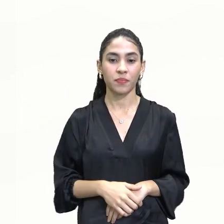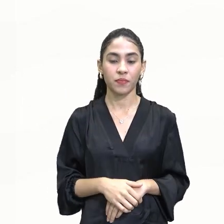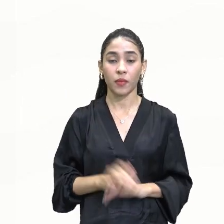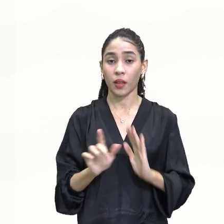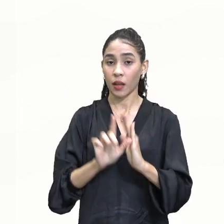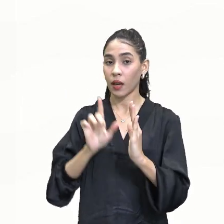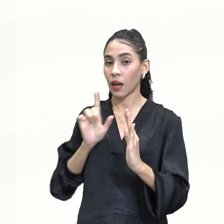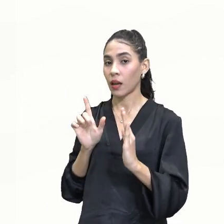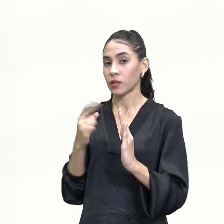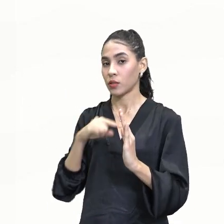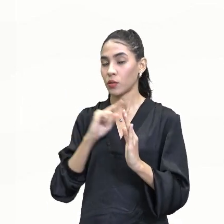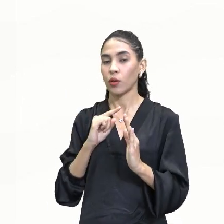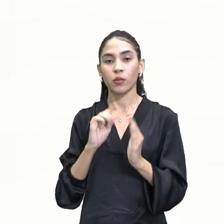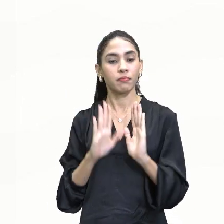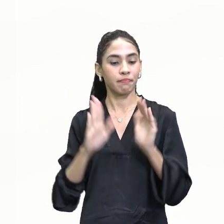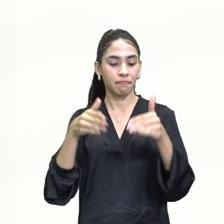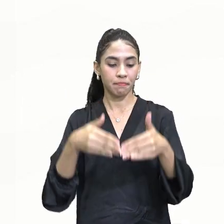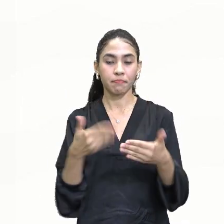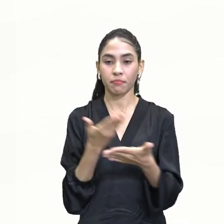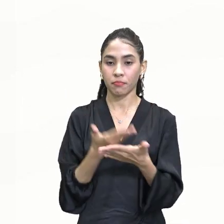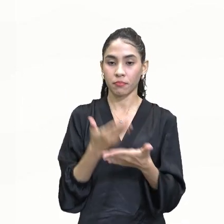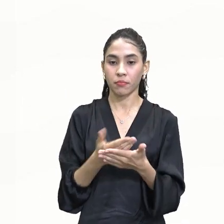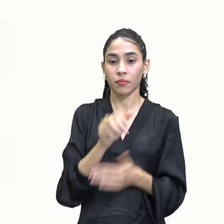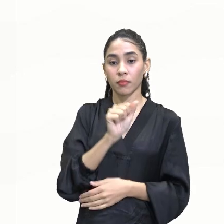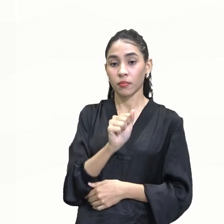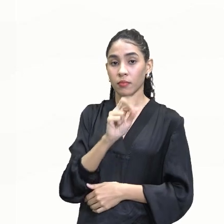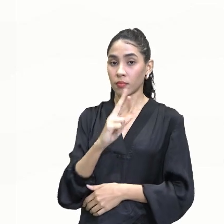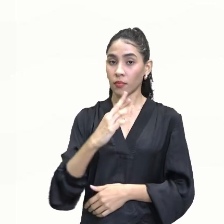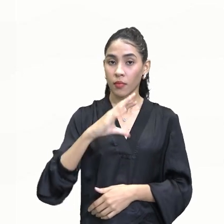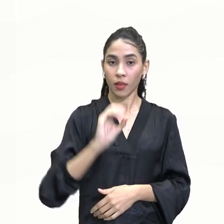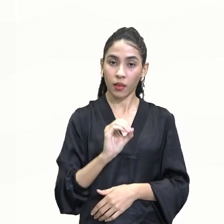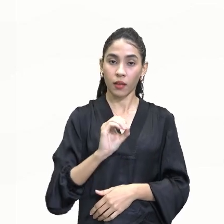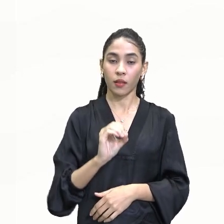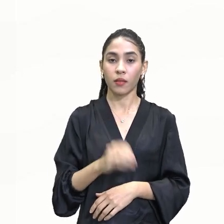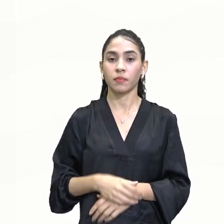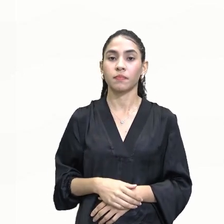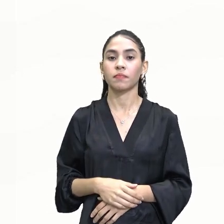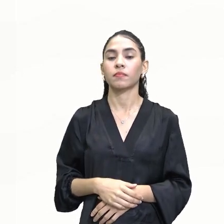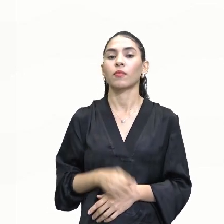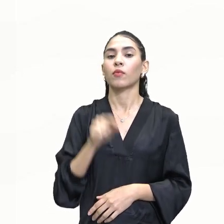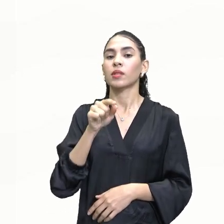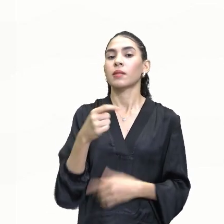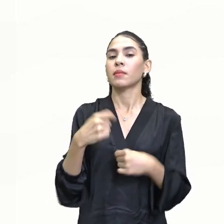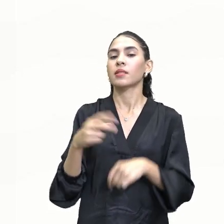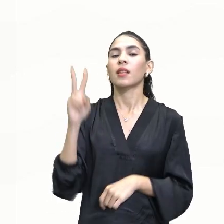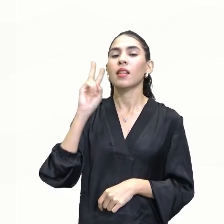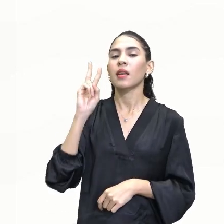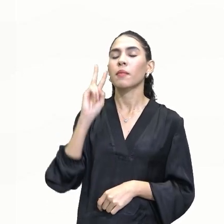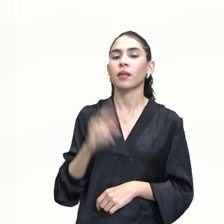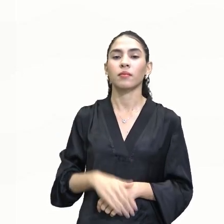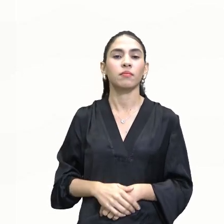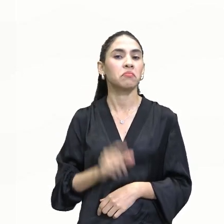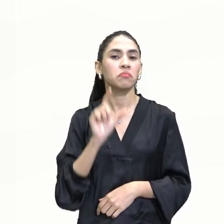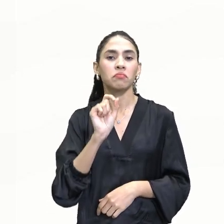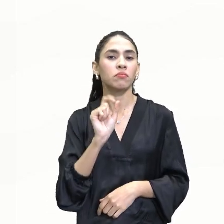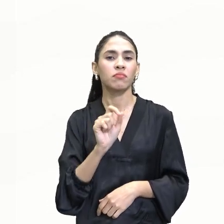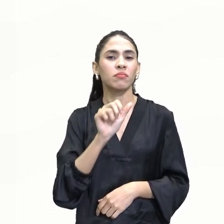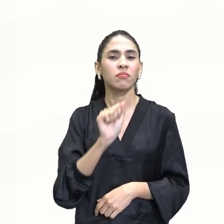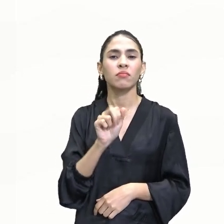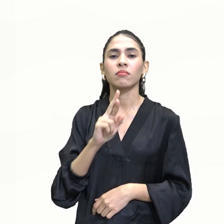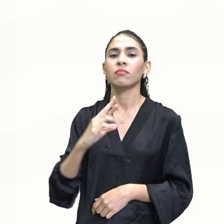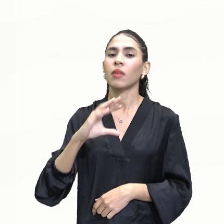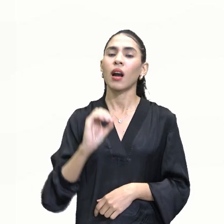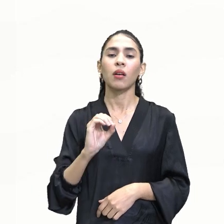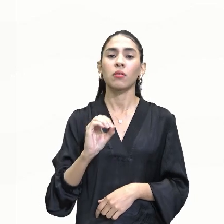nós falarmos das medidas dos arcos, né, de arcos, nós vamos lembrar o que é um arco,